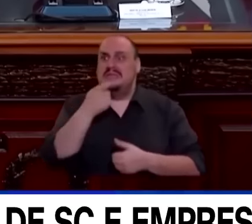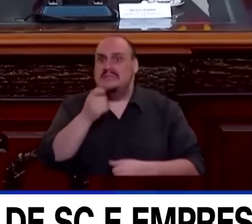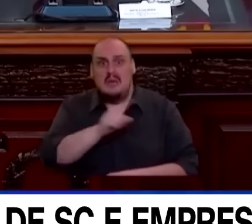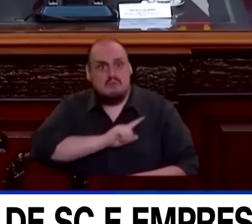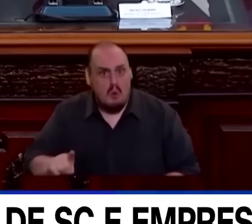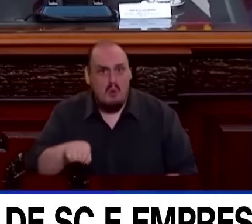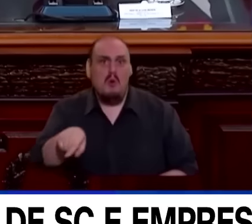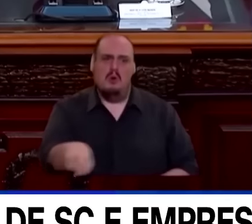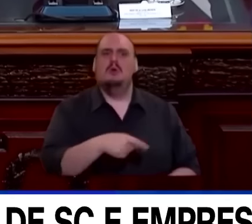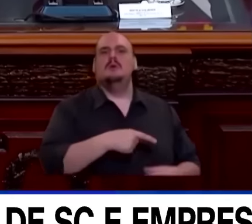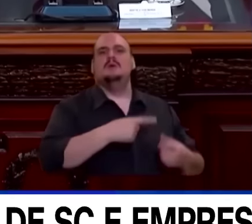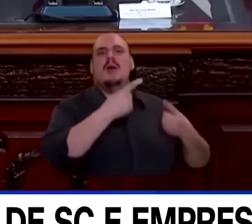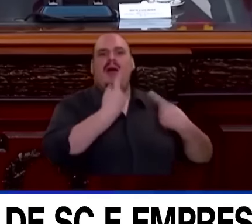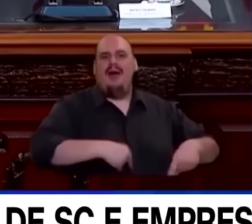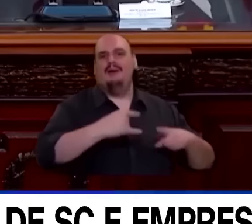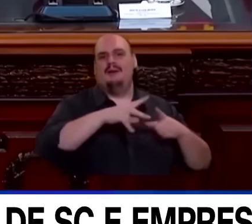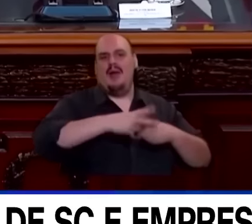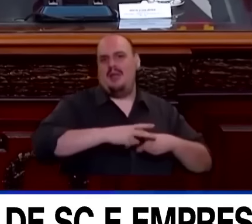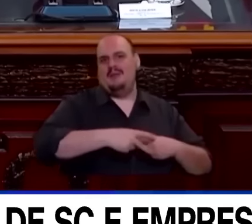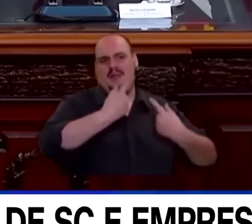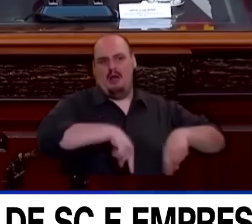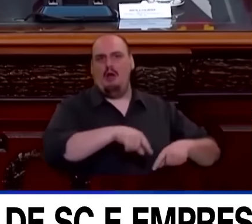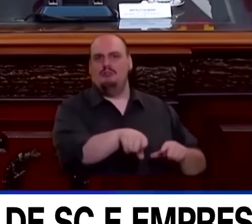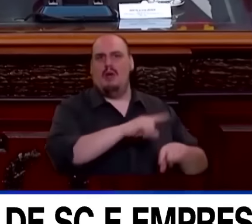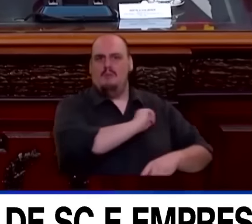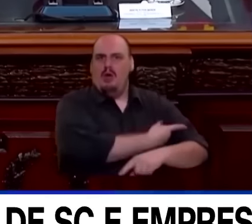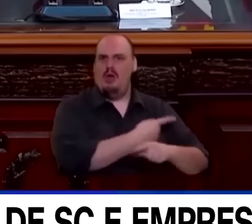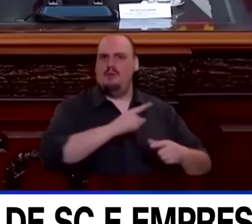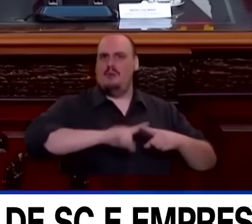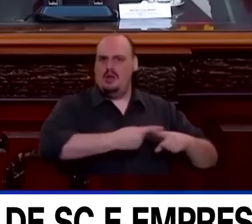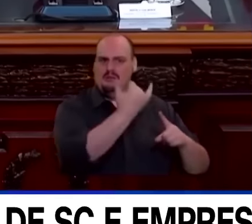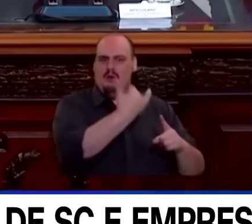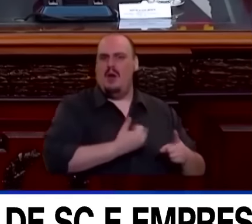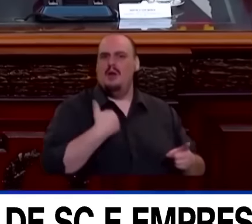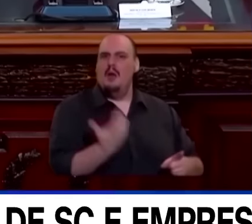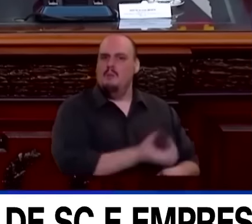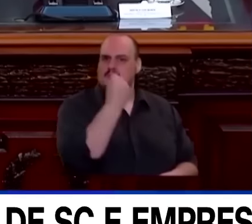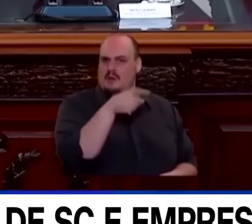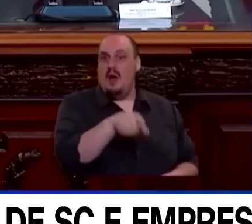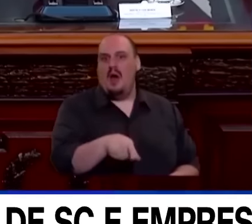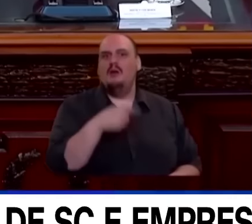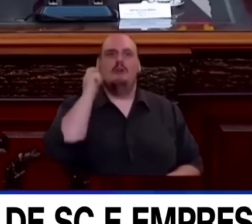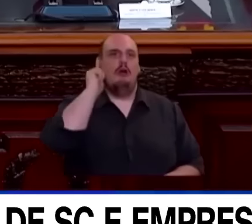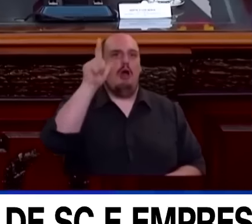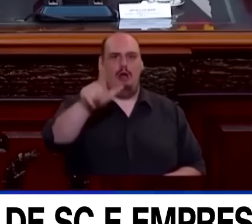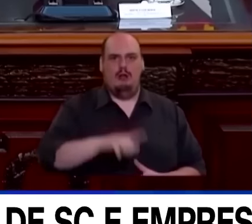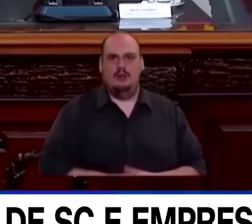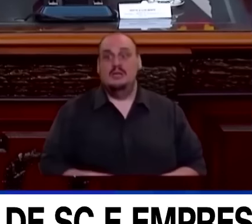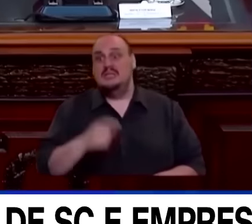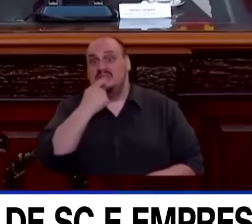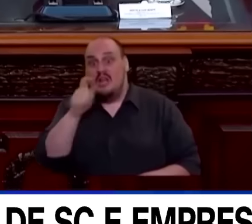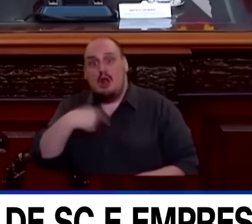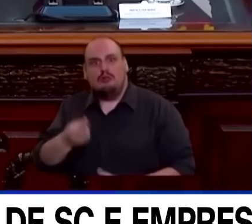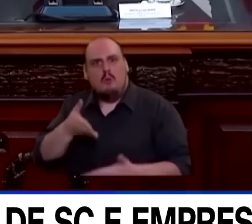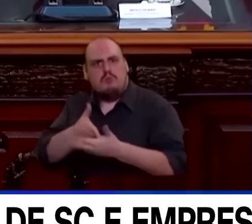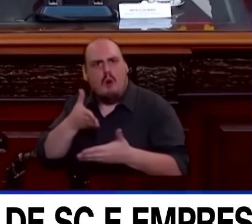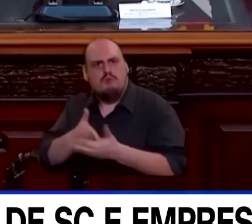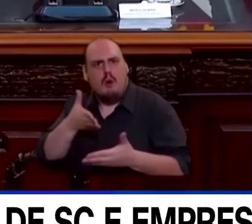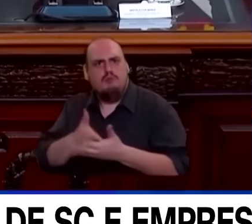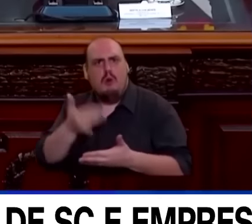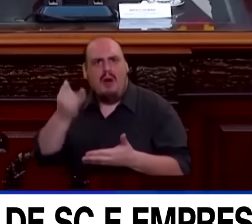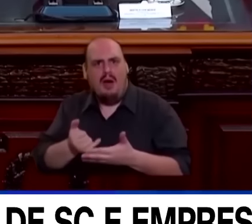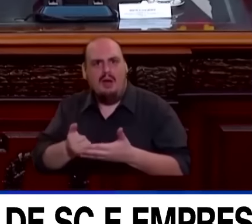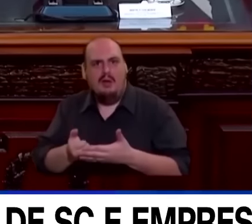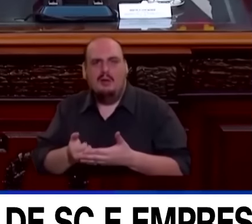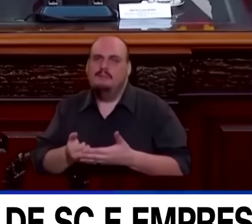da liberdade, dizer que a igualdade social é uma violação de direitos, como ele diz em seus discursos, isso não